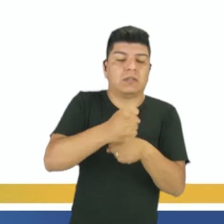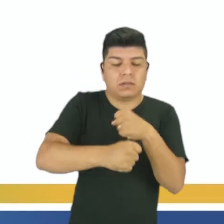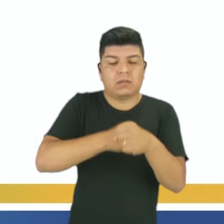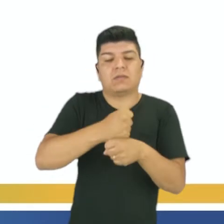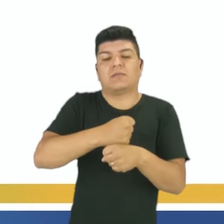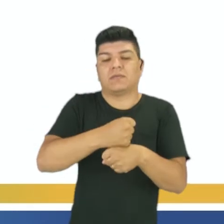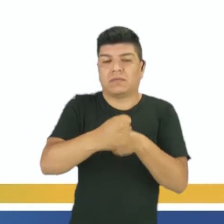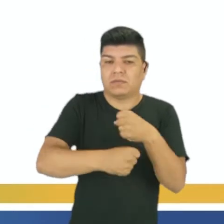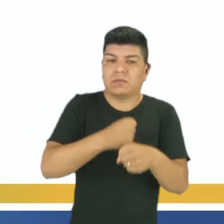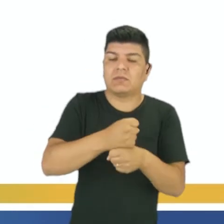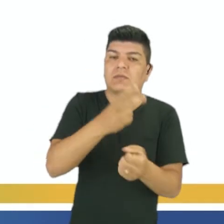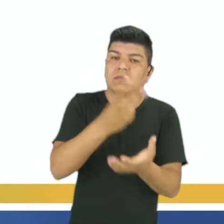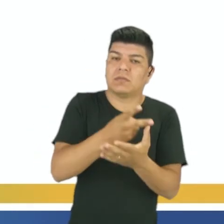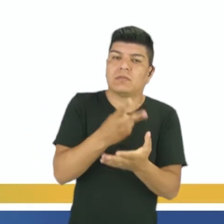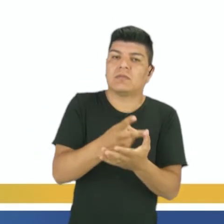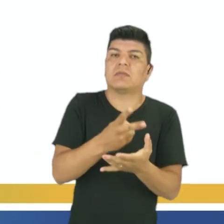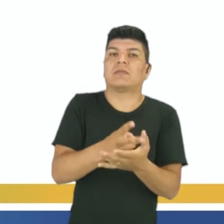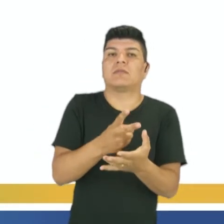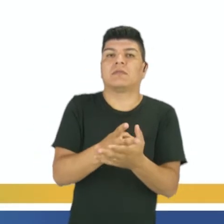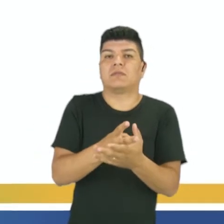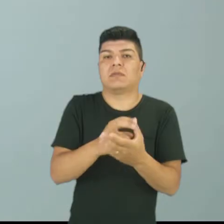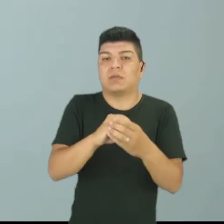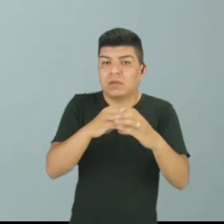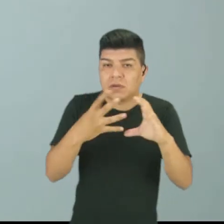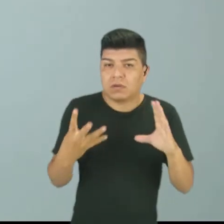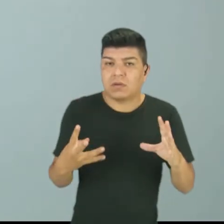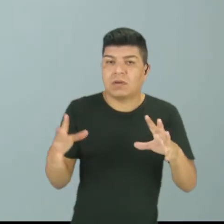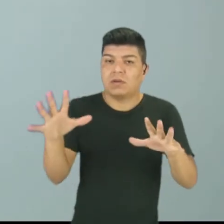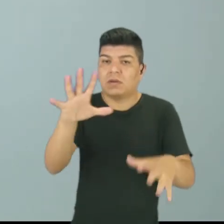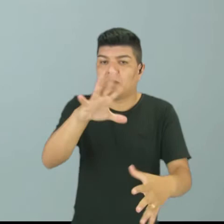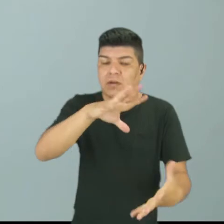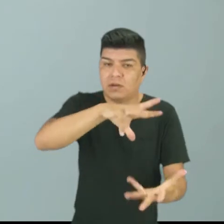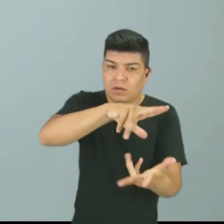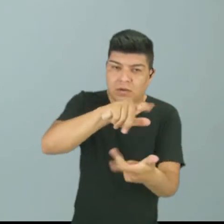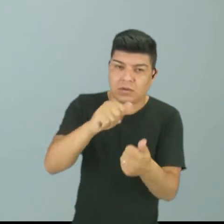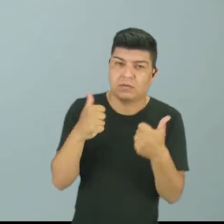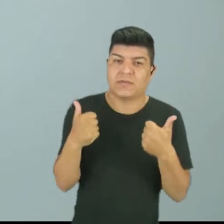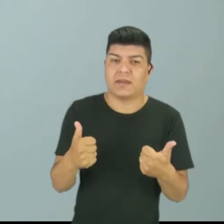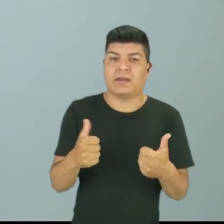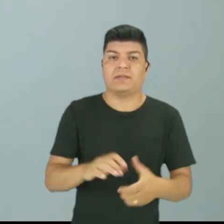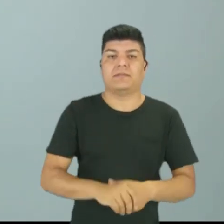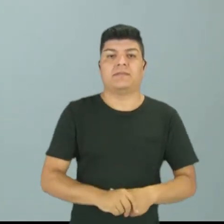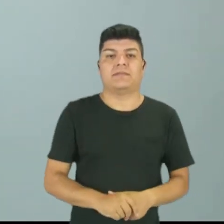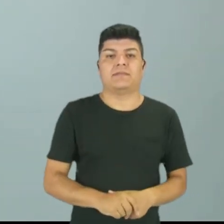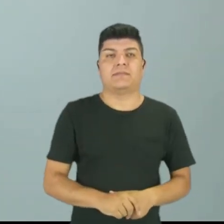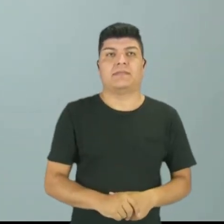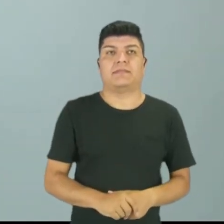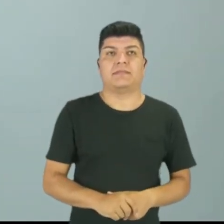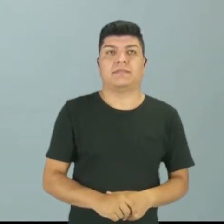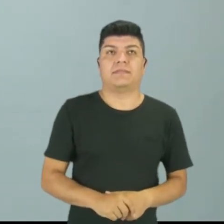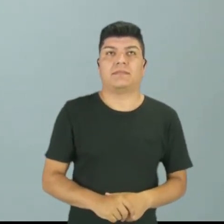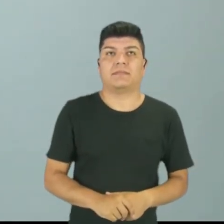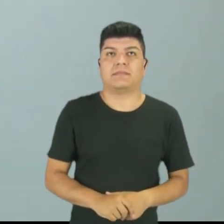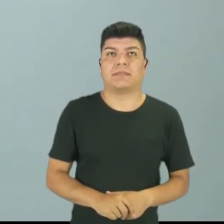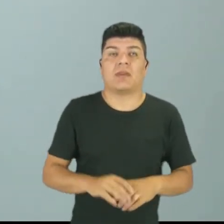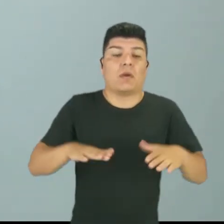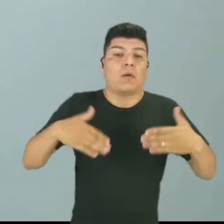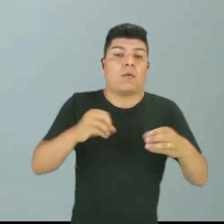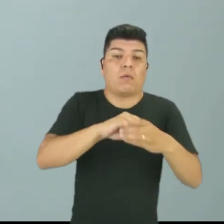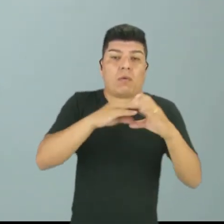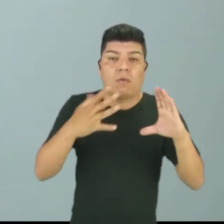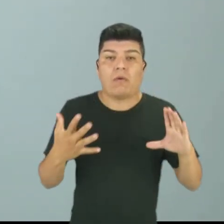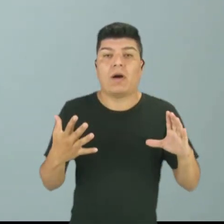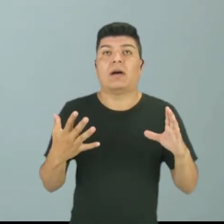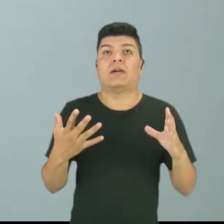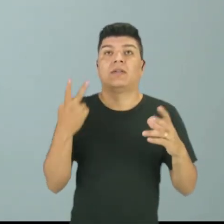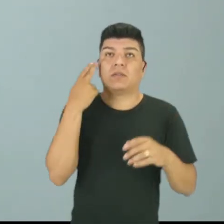ainda manter-se com o seu caráter universal. Certinho? Então, quais são as